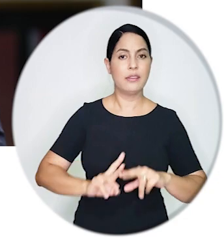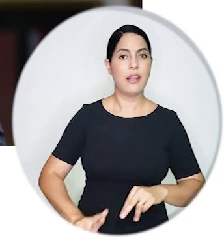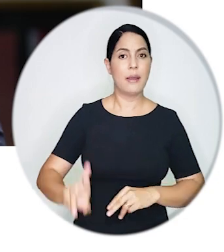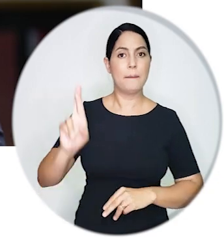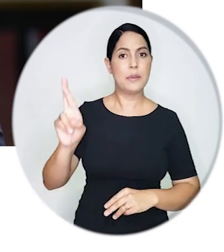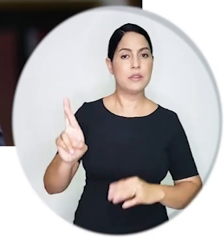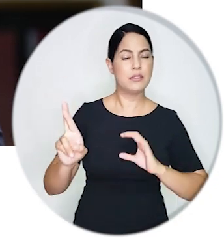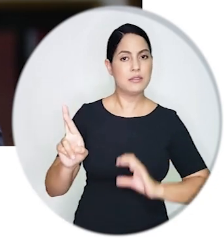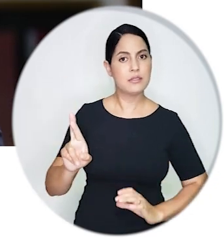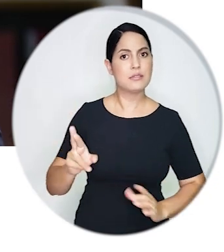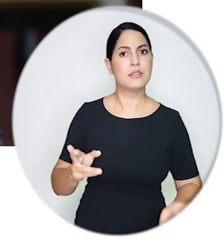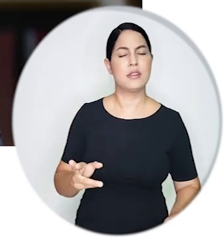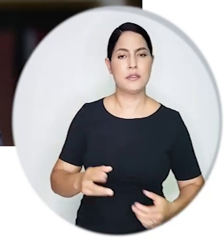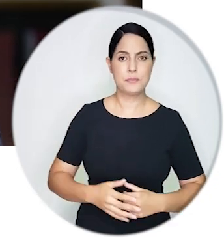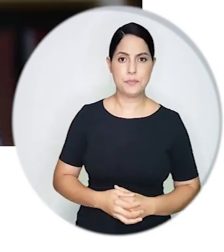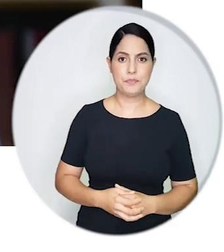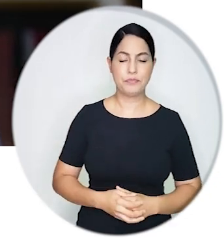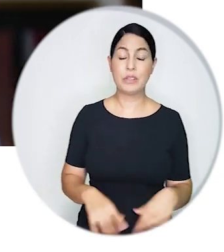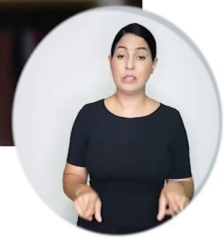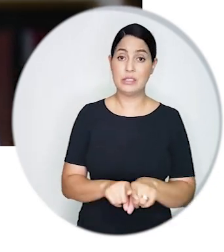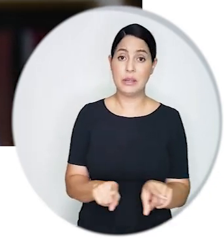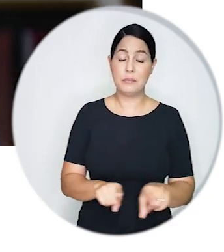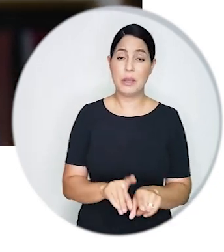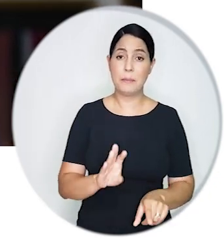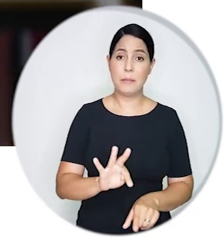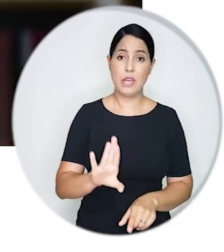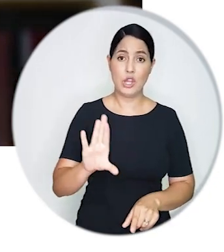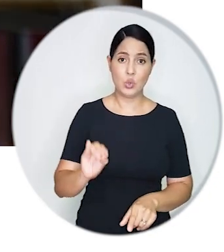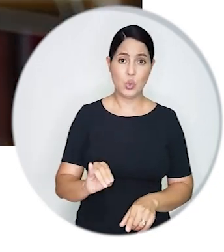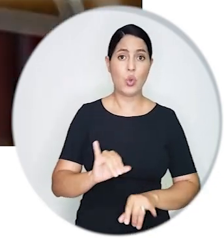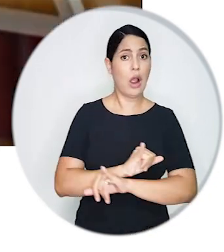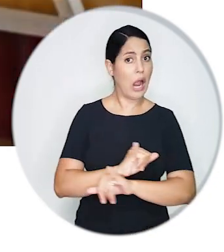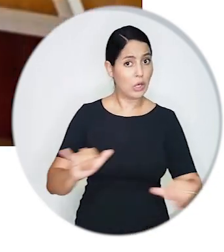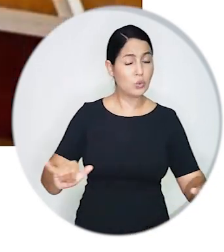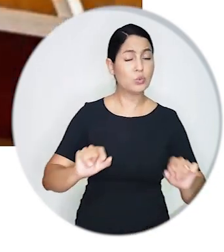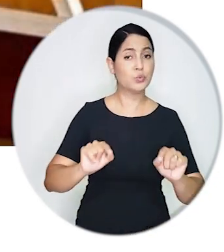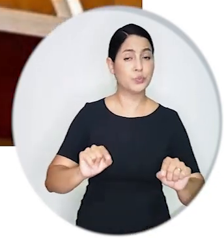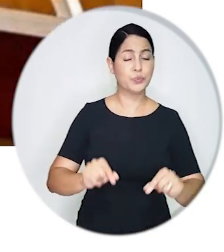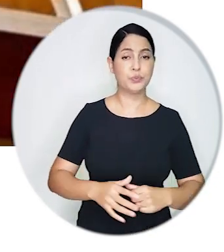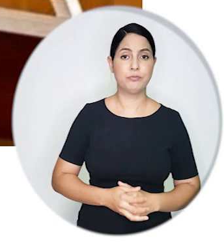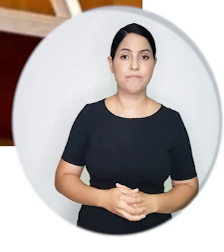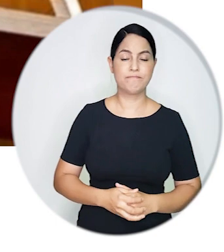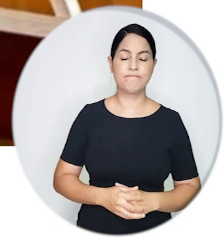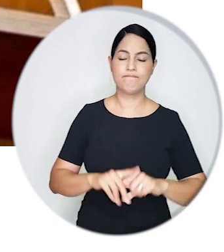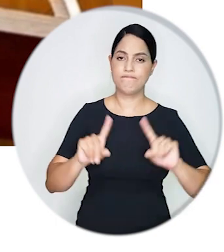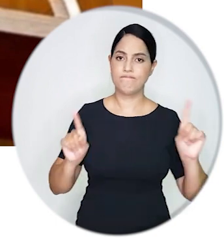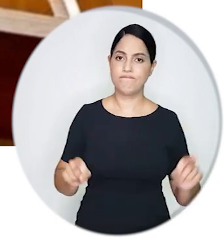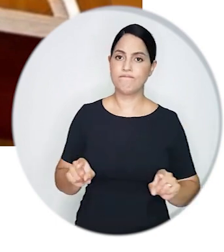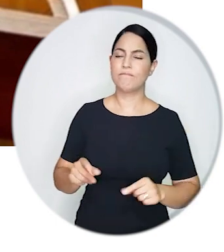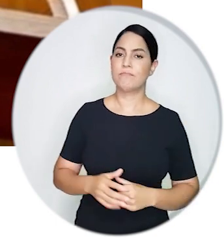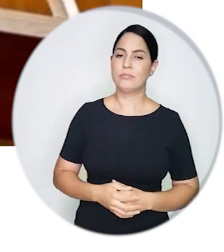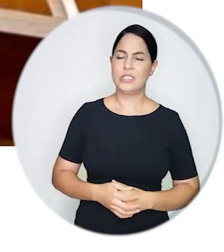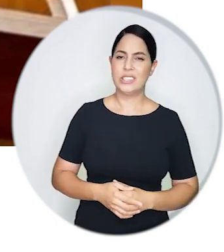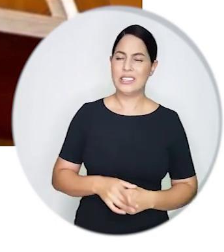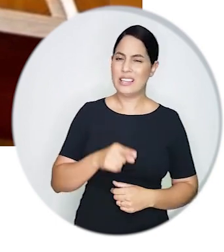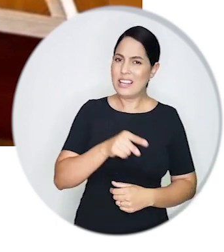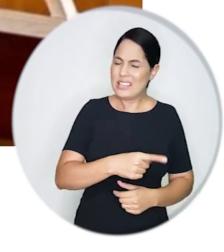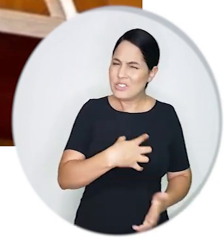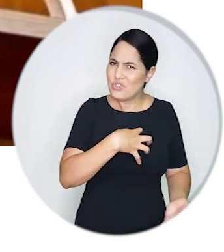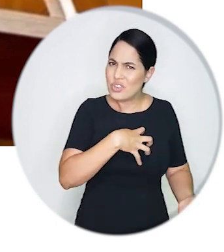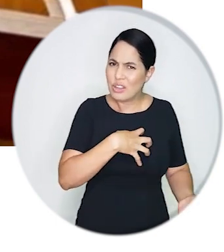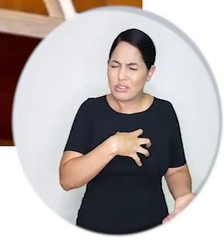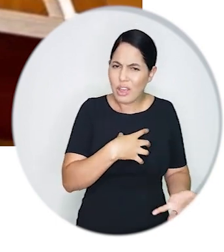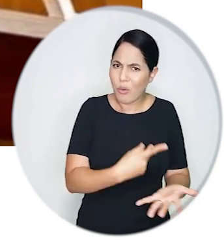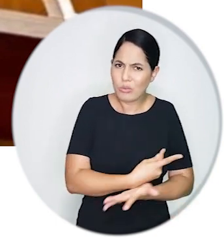Fecha aspas. O presidente da seccional da OAB de Mato Grosso do Sul, Bito Pereira, também se pronunciou. Para ele, abre aspas,